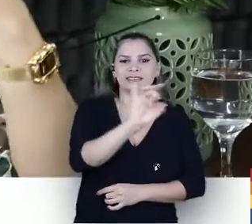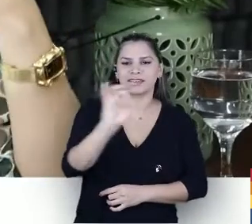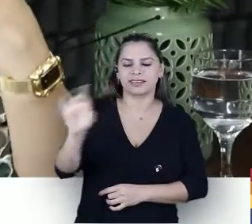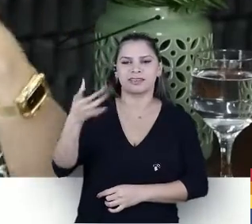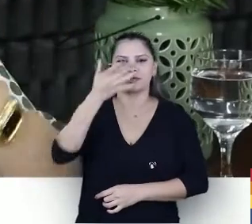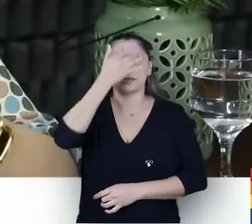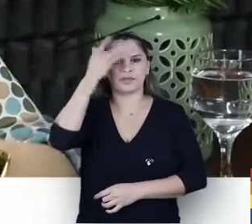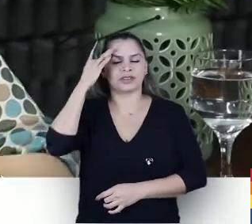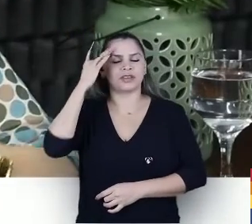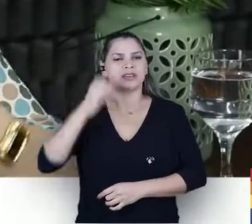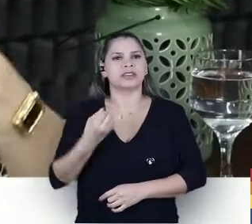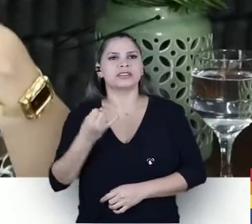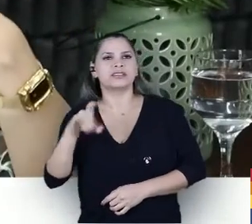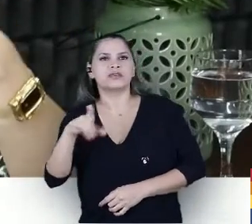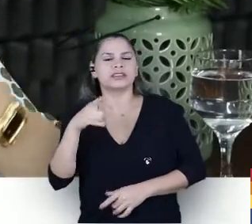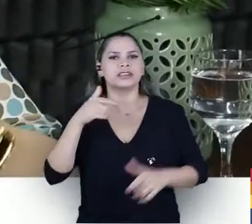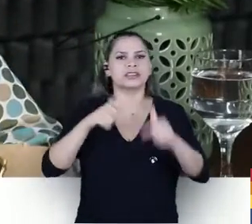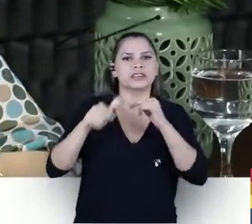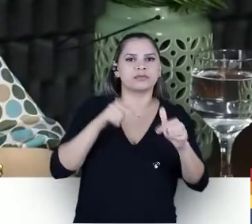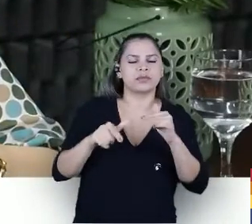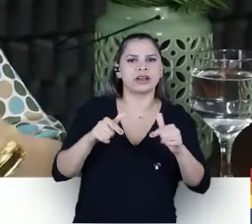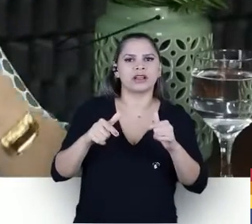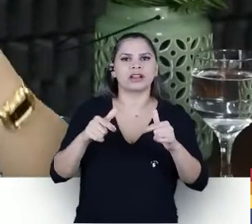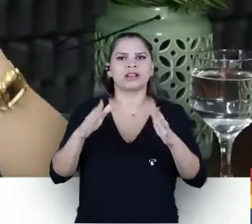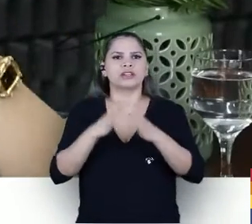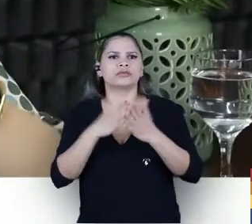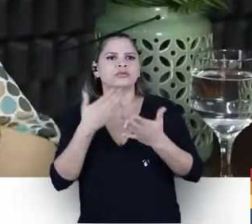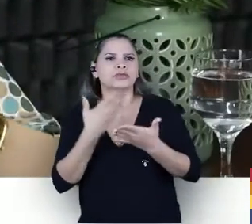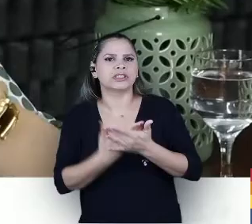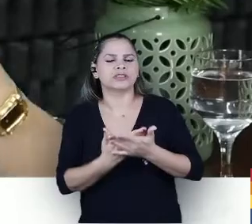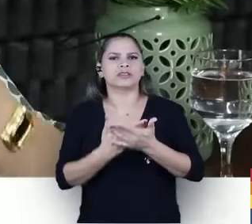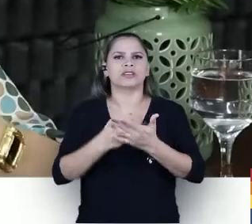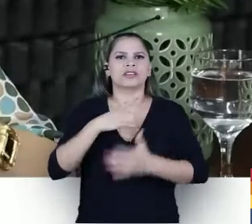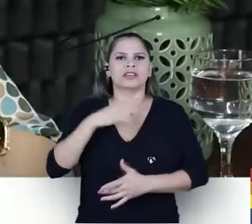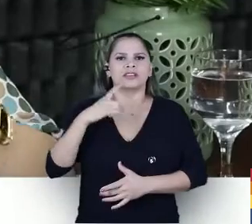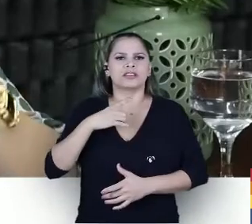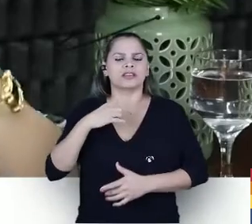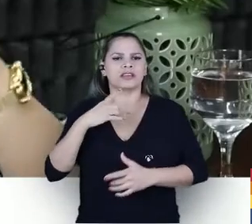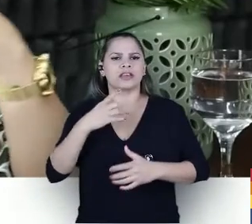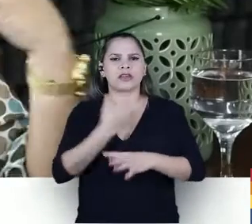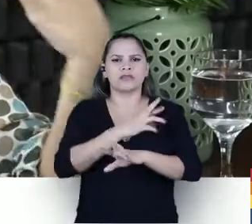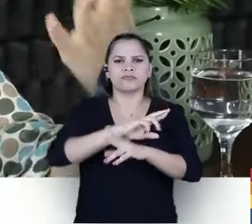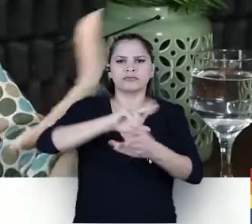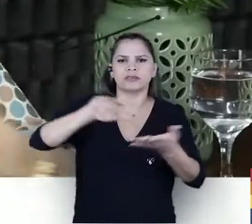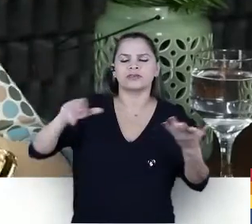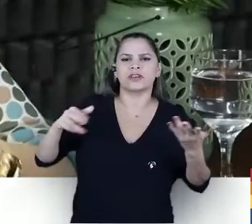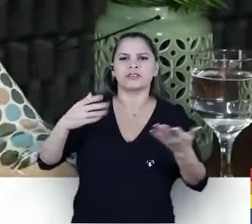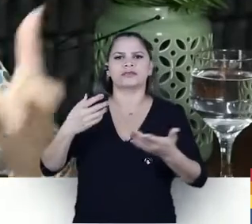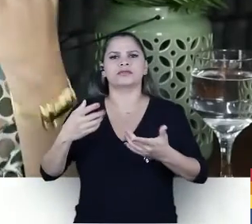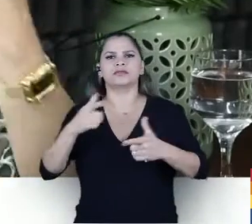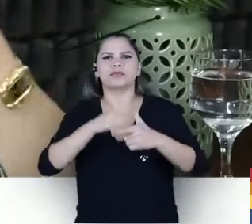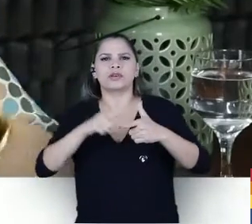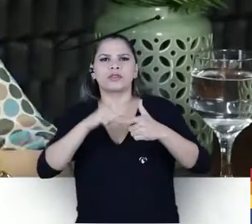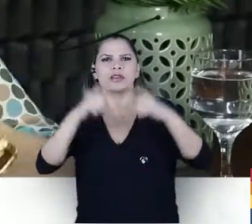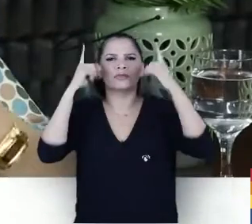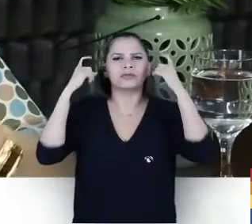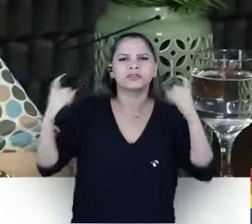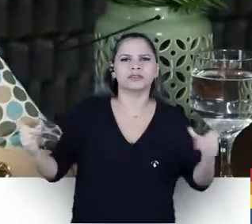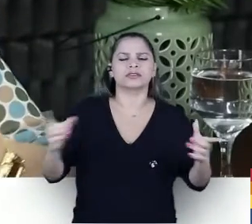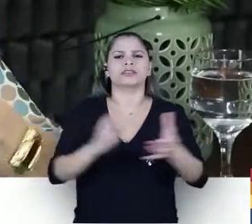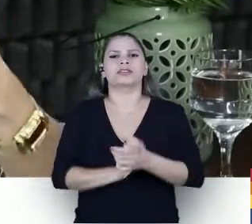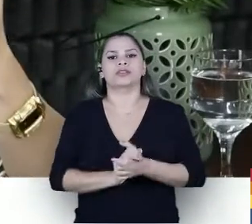contexto, nas cenas culturais, nas cenas sociais. Se você trabalha numa escola que tem um alto nível de vulnerabilidade, você tem que